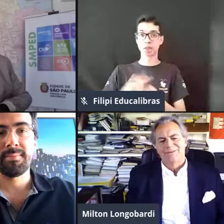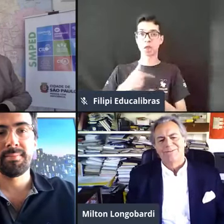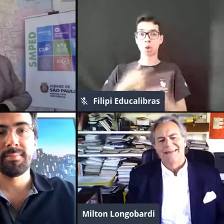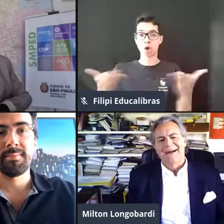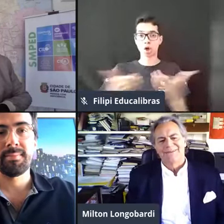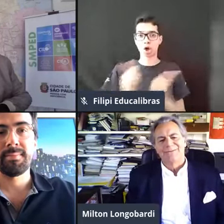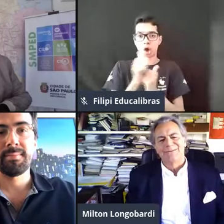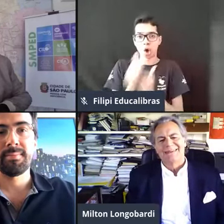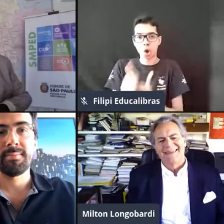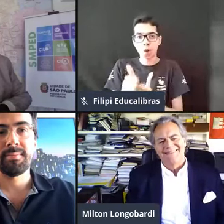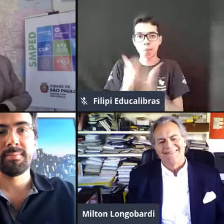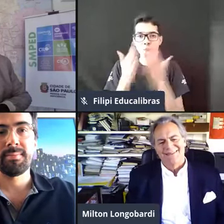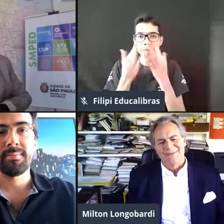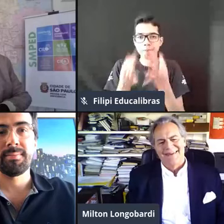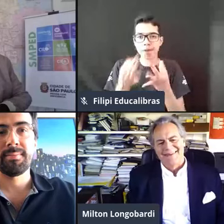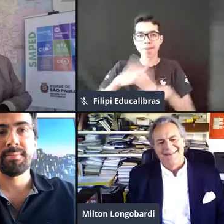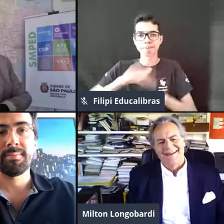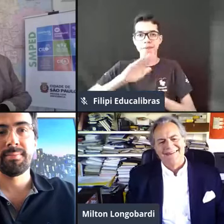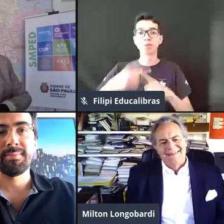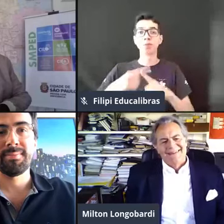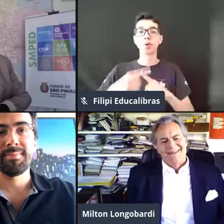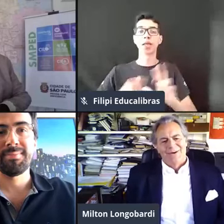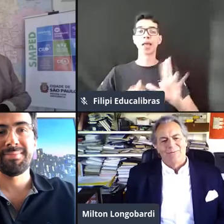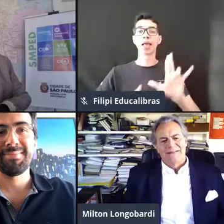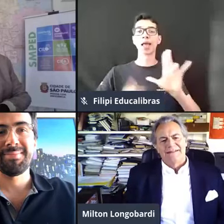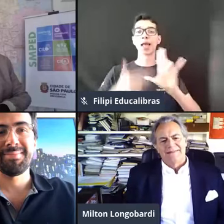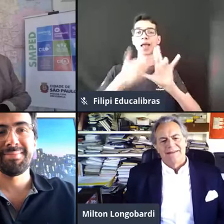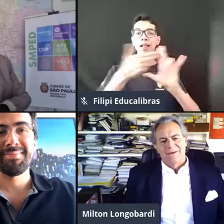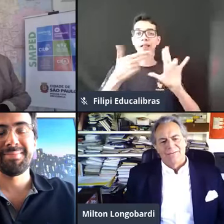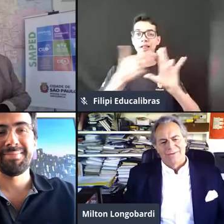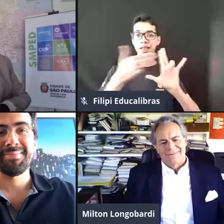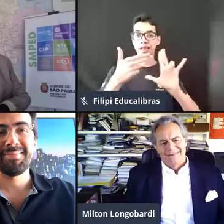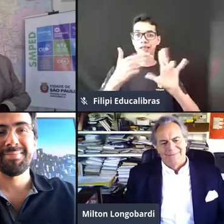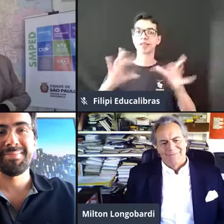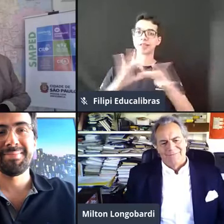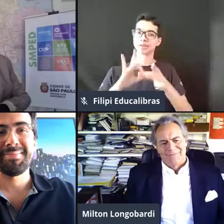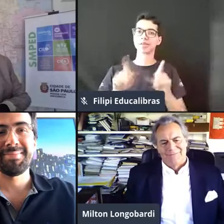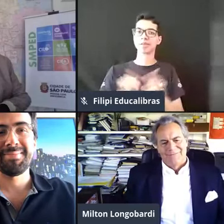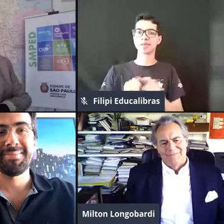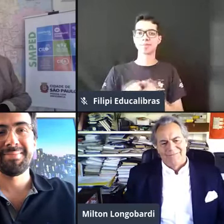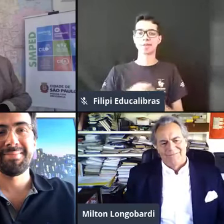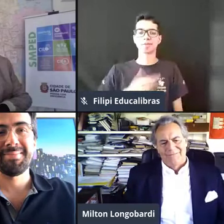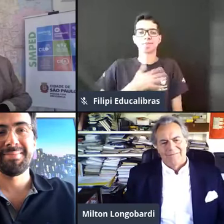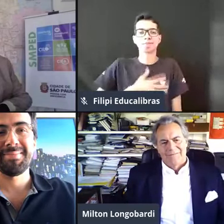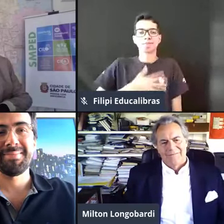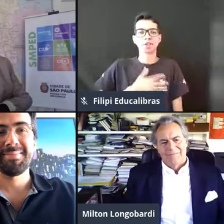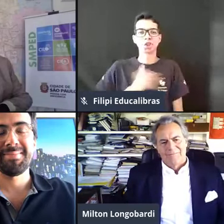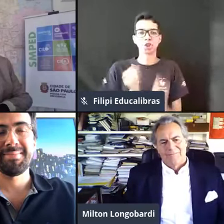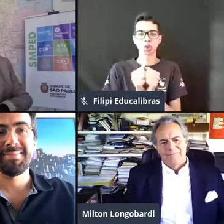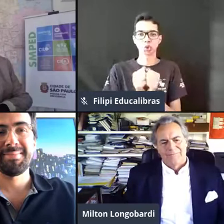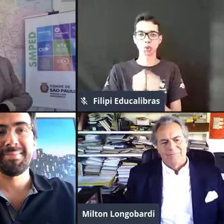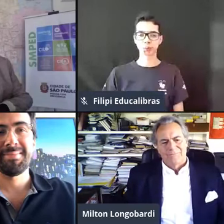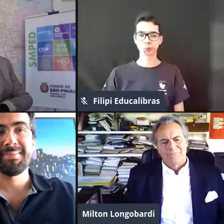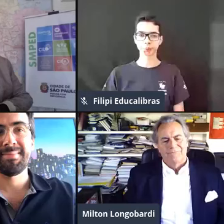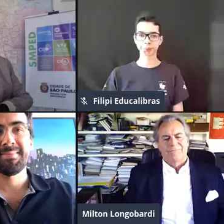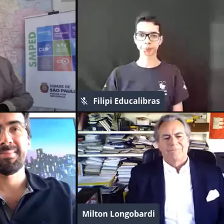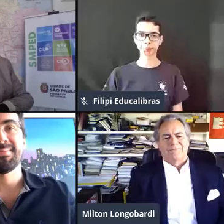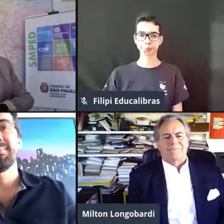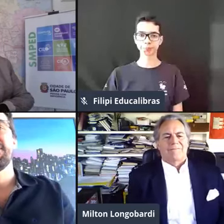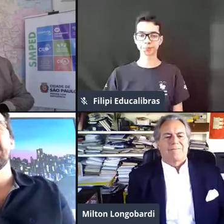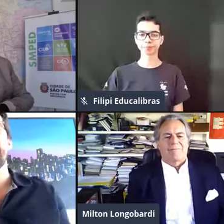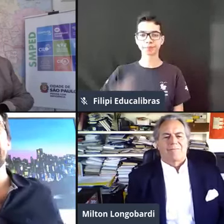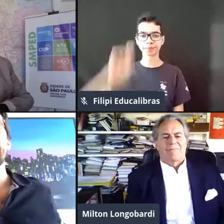nós já estamos ligados no LinkedIn também, tá? Um prazer estar aqui com você. Beleza. Bruno, eu começo